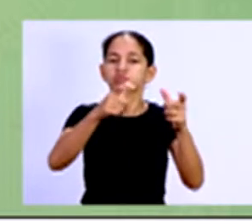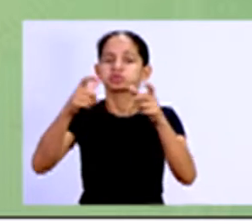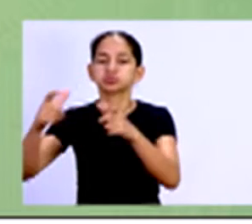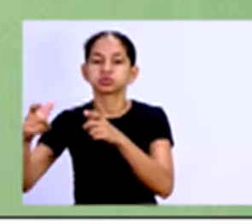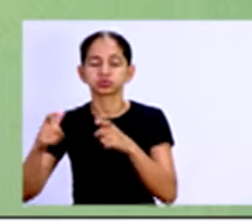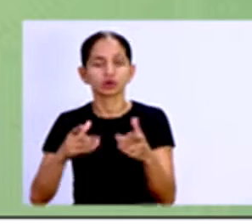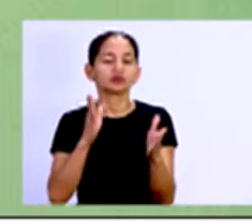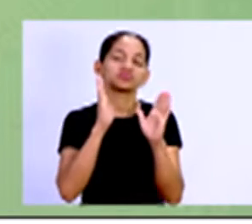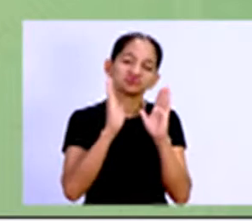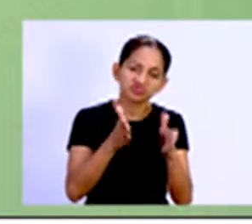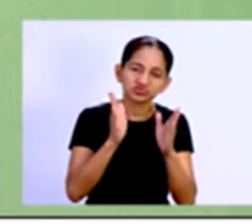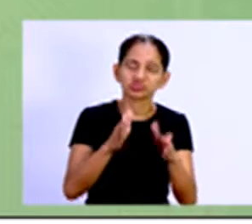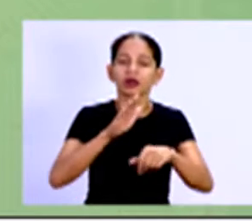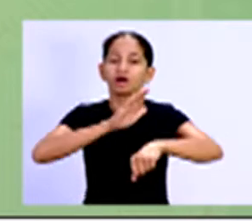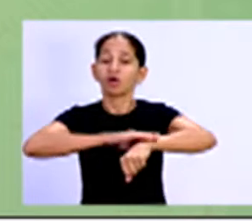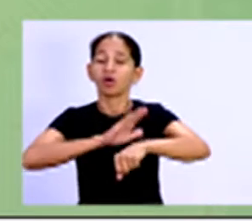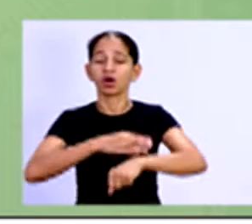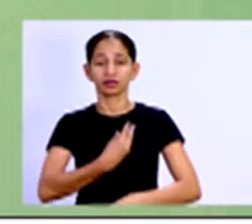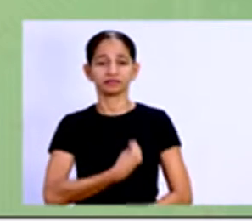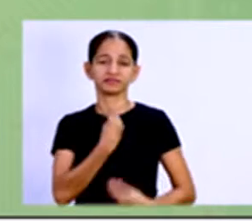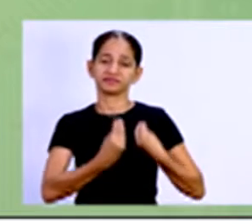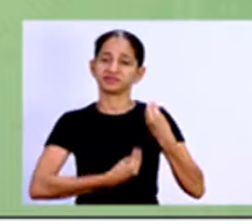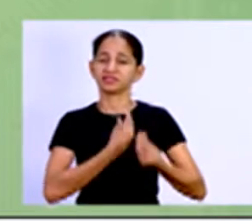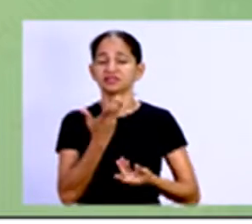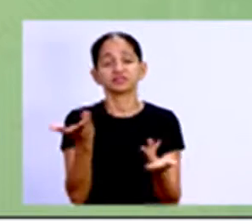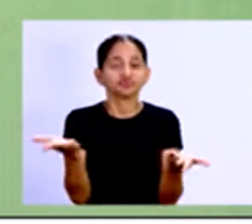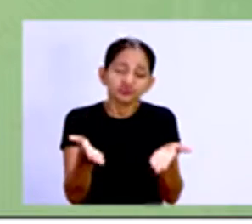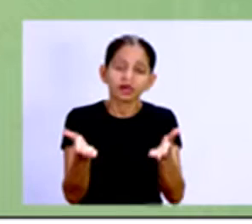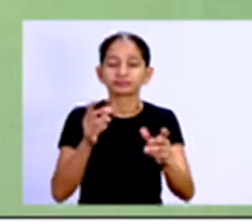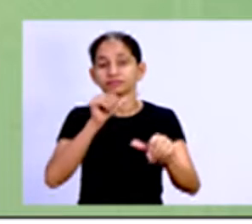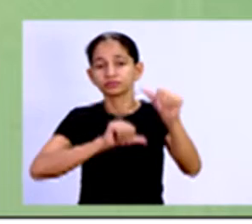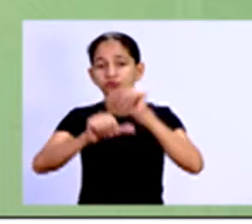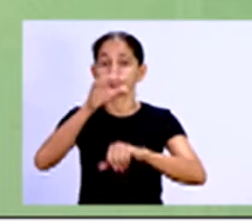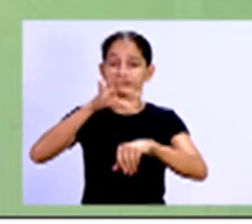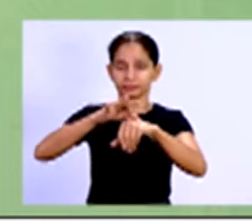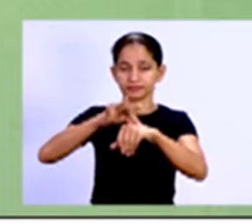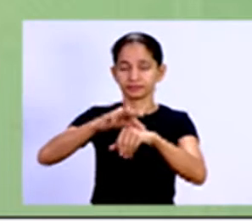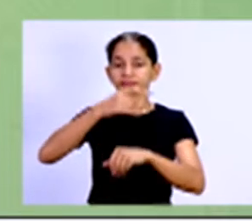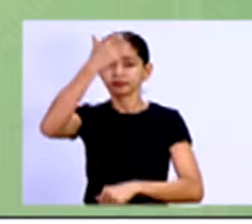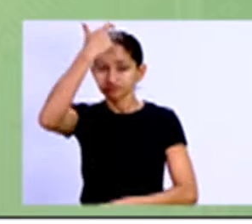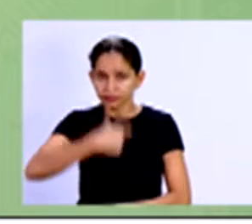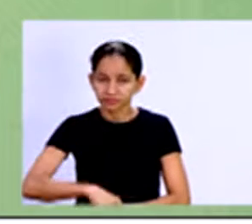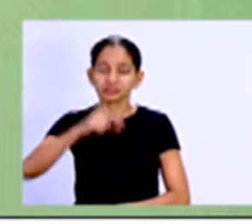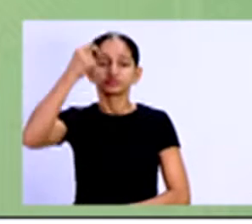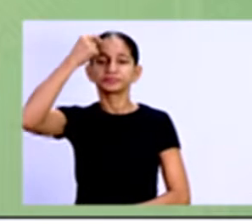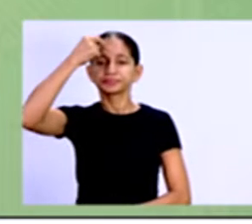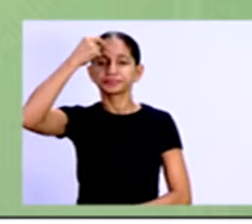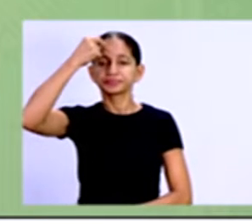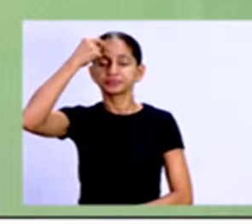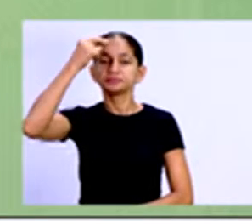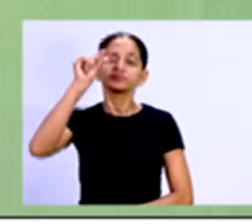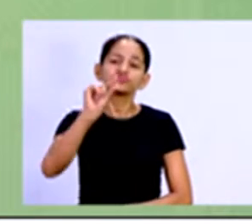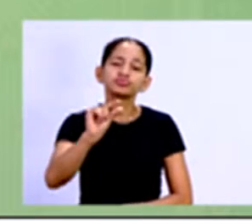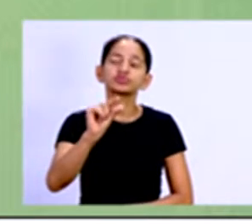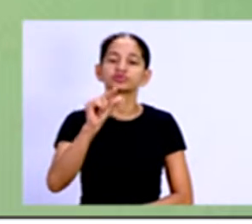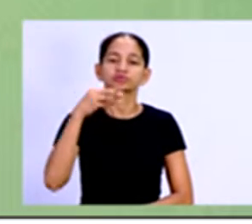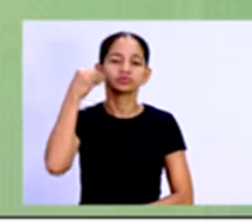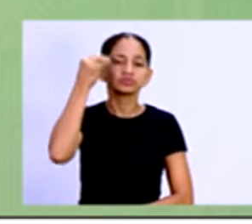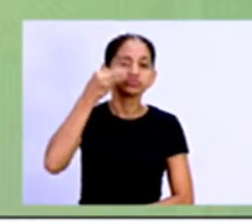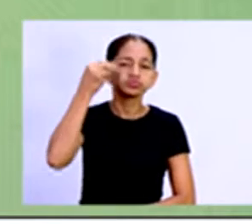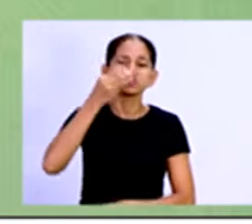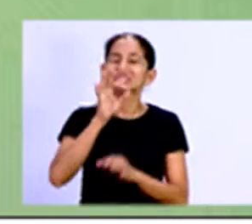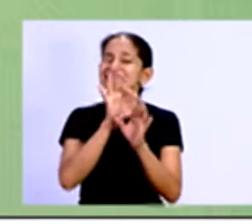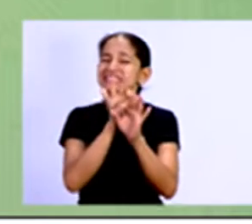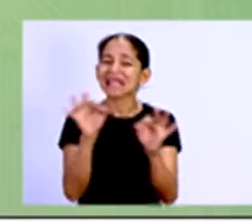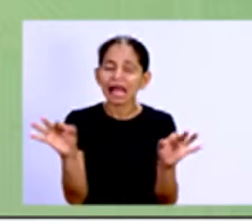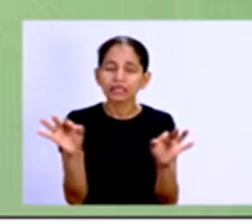vários momentos da nossa vida, é que transforma a matéria-prima humana, de novo aqui a ideia de um indivíduo limpinho